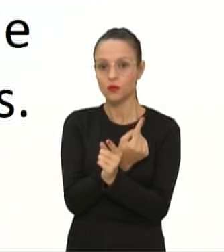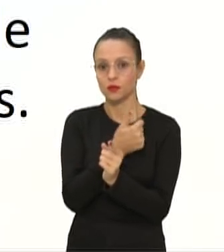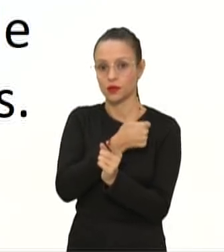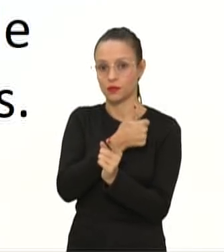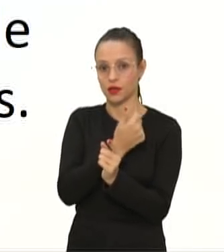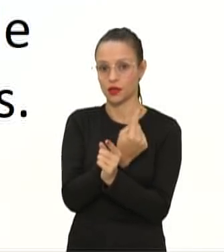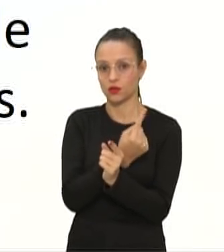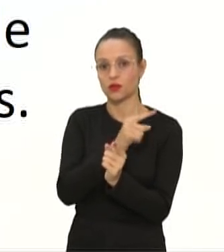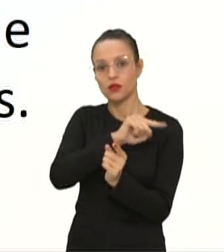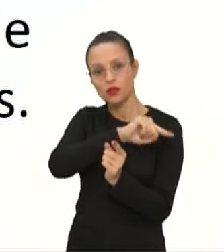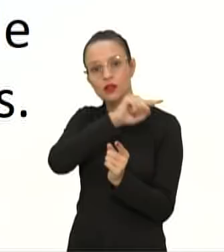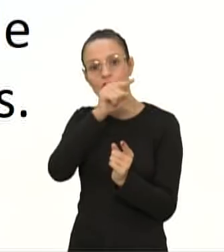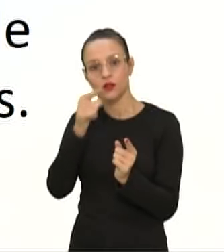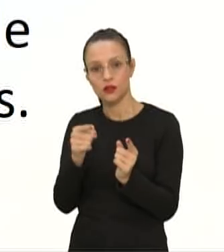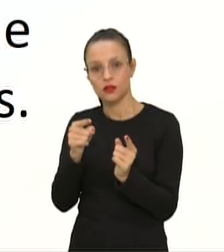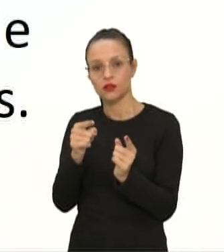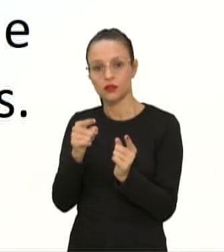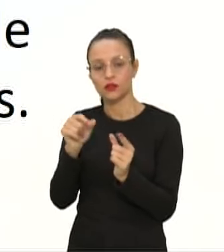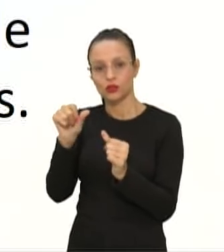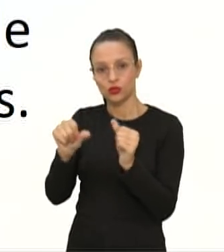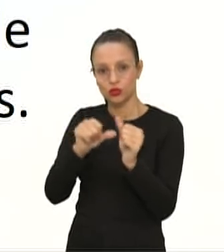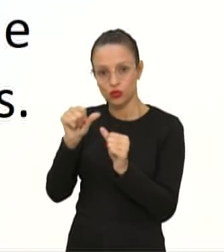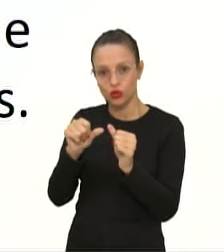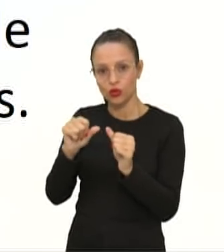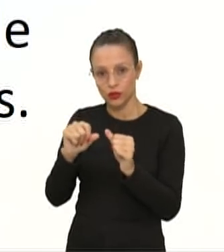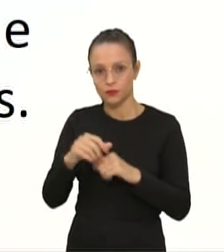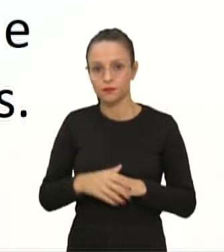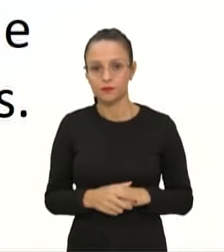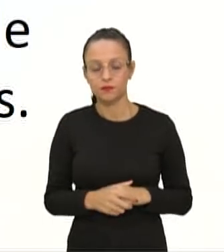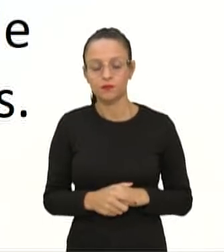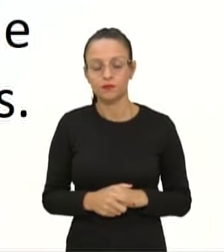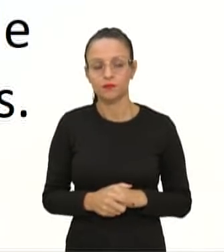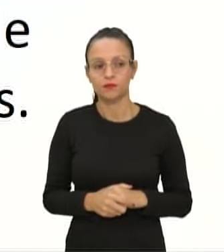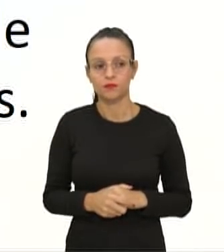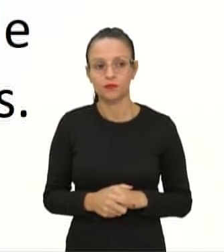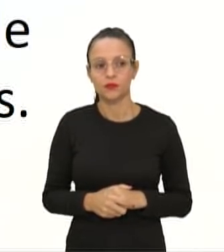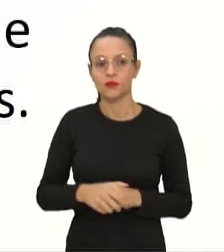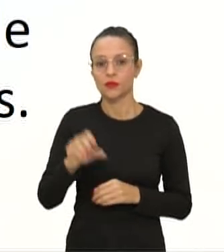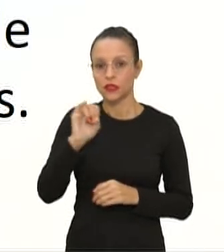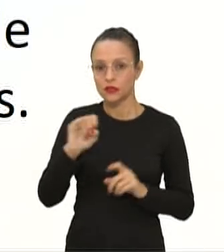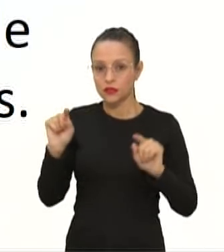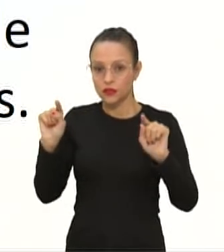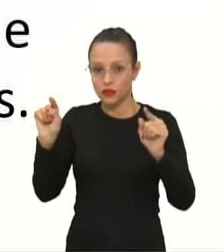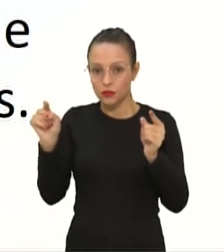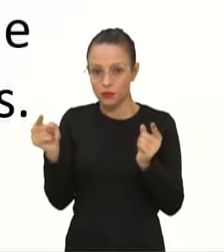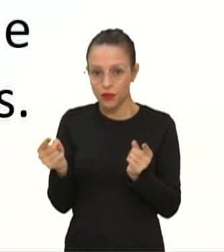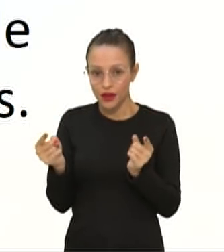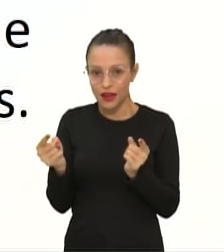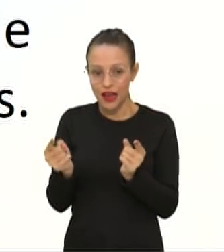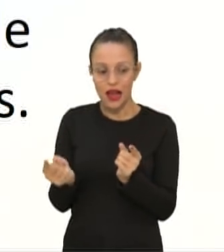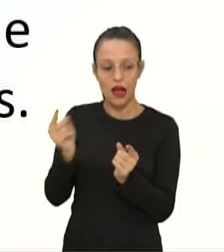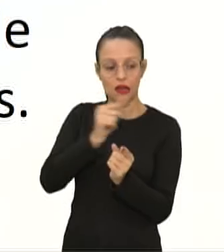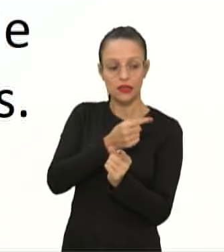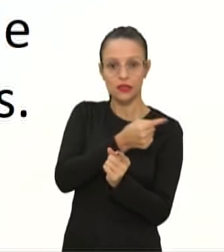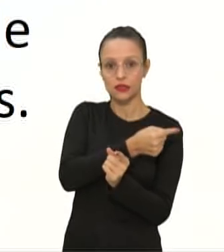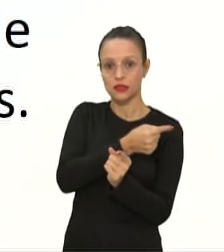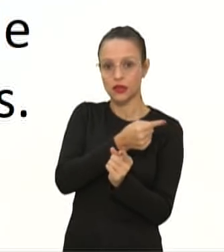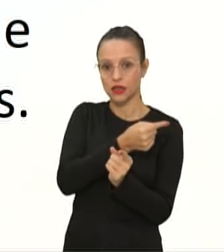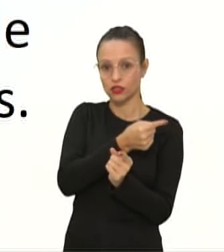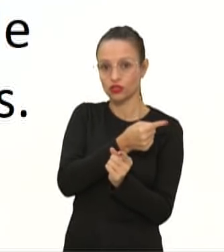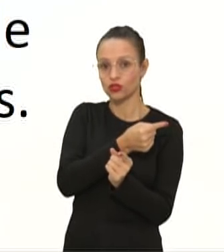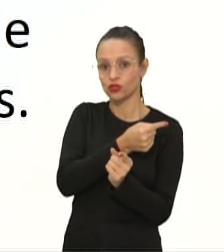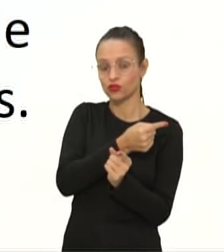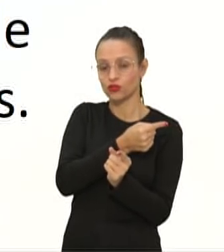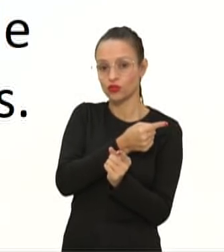primeiro. Aí depois você troca pelo número que vai ali na multiplicação. Se o parênteses está precedido de sinal negativo, esse